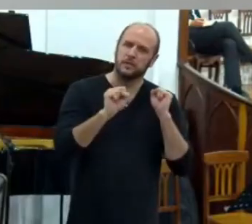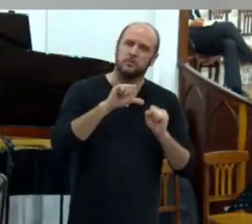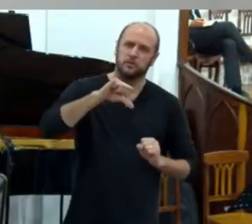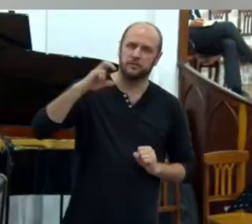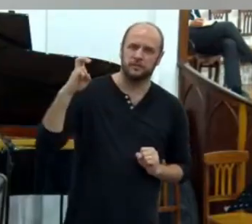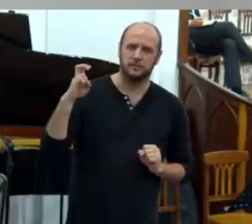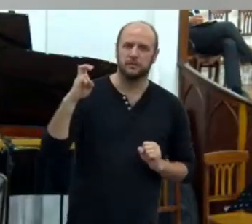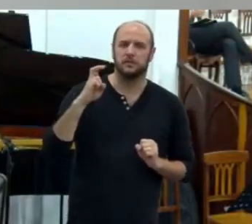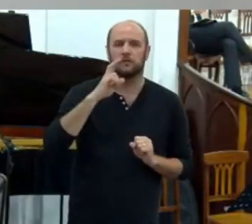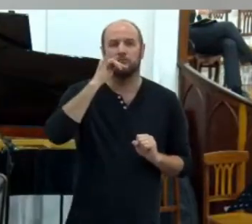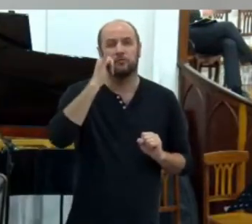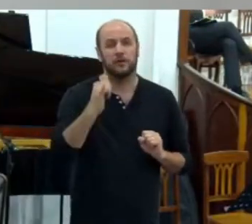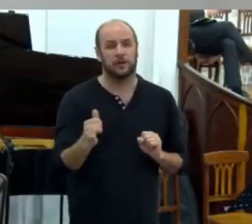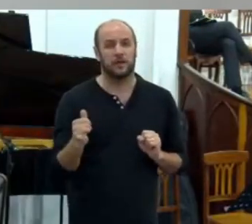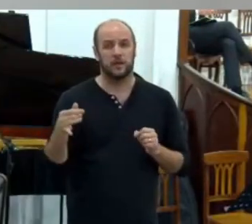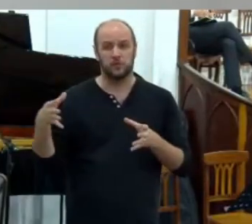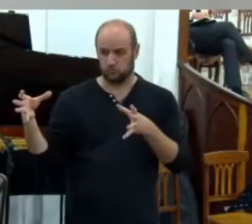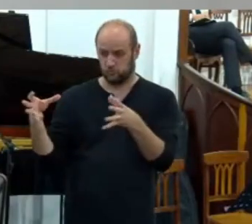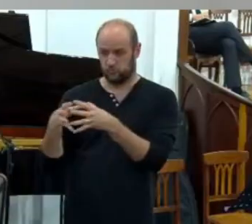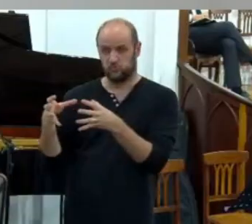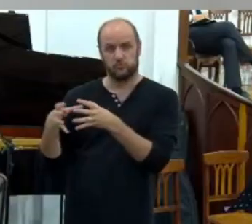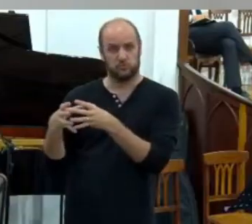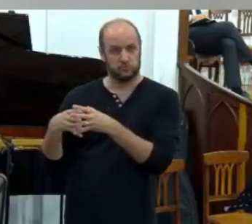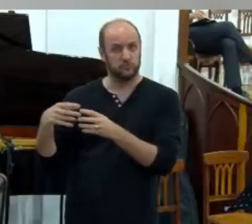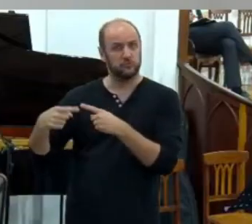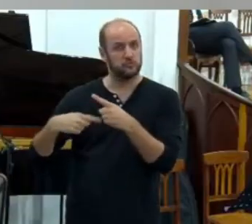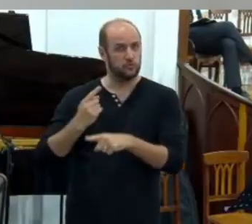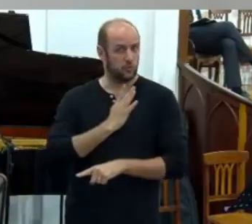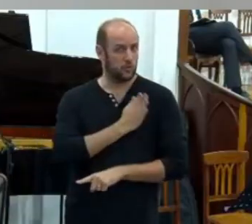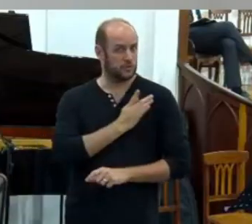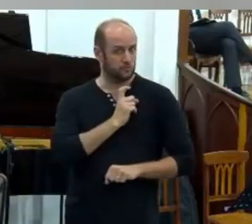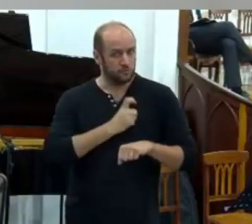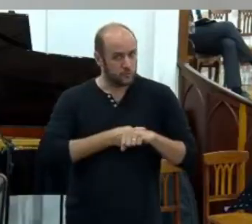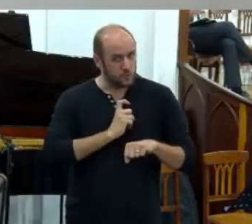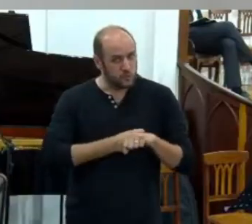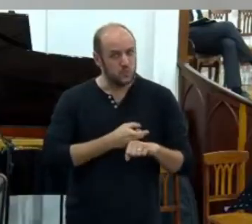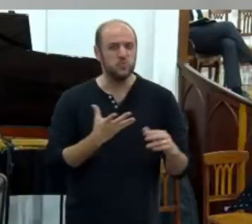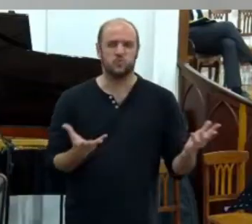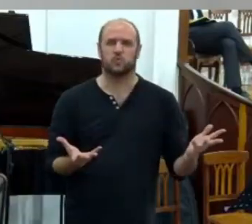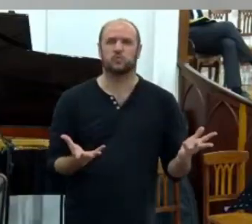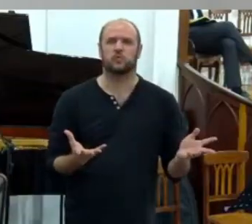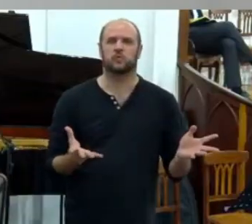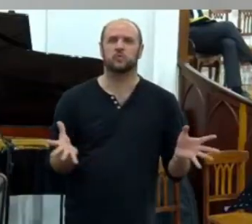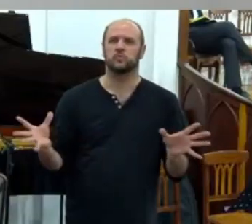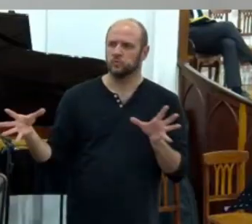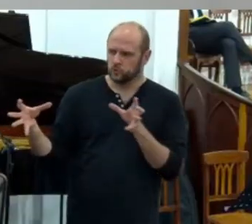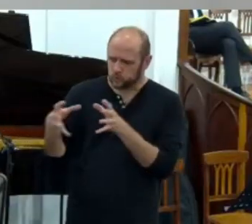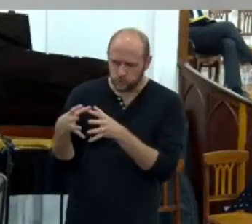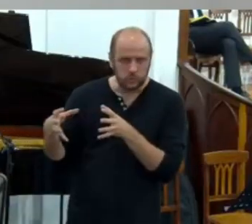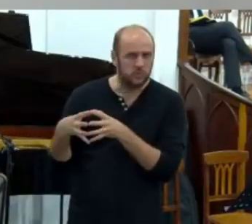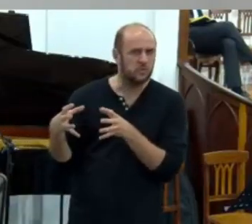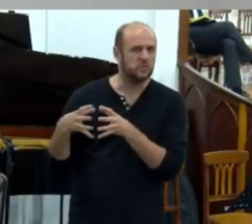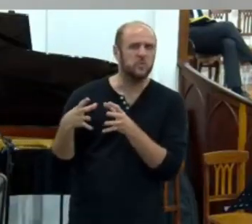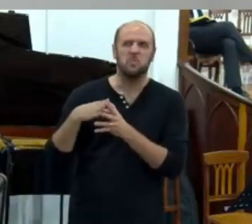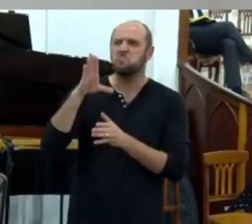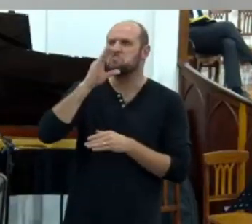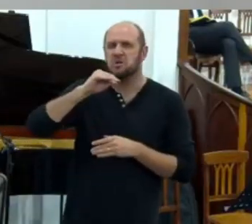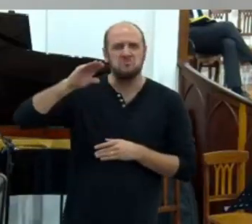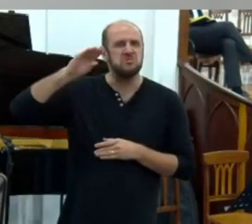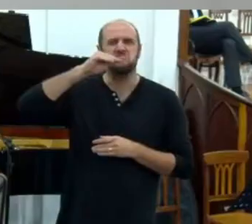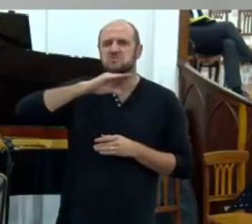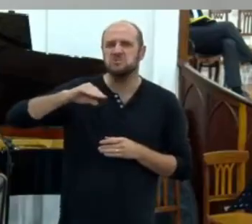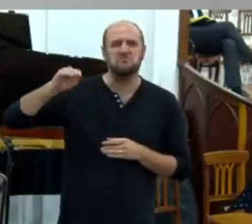para referir-se a uma geração com um coração duro, uma geração cheia de